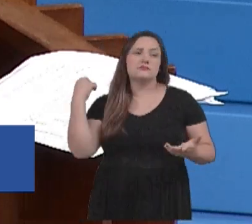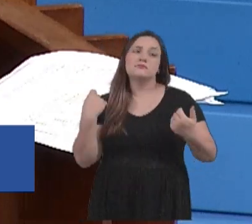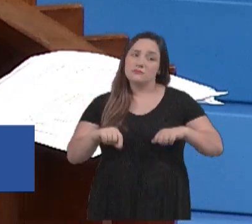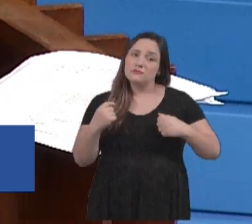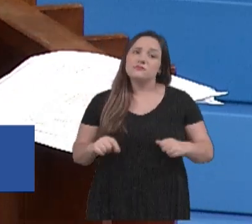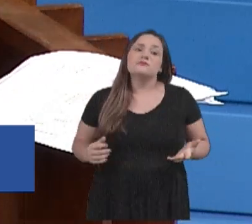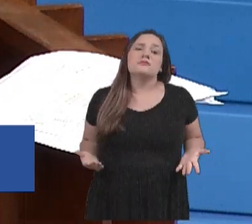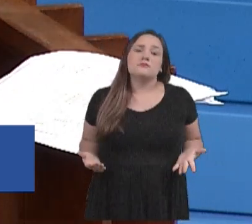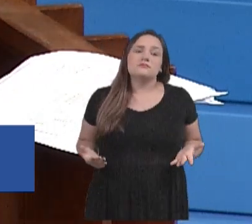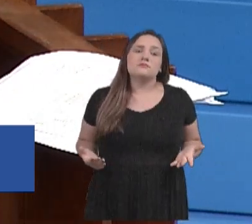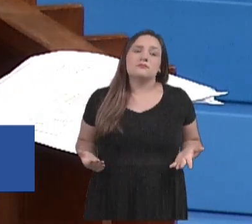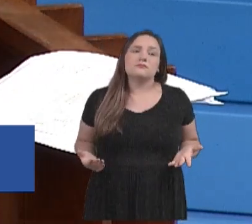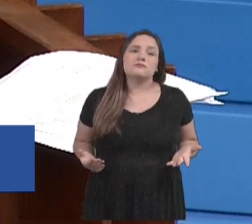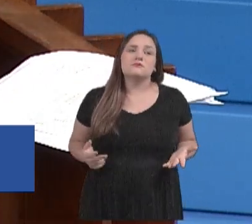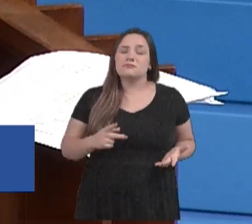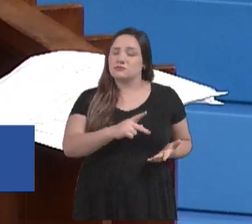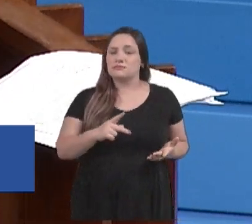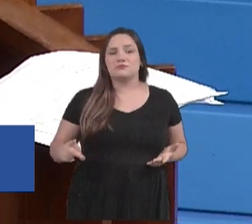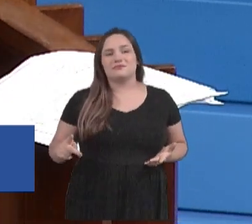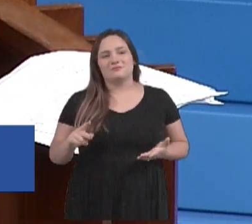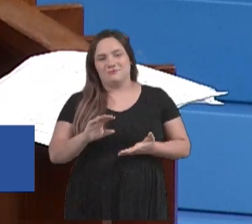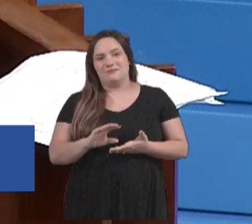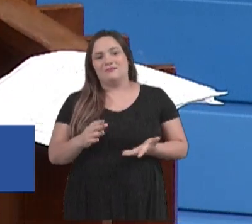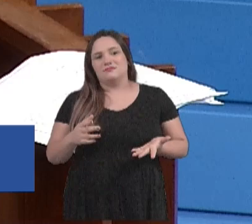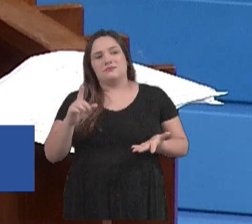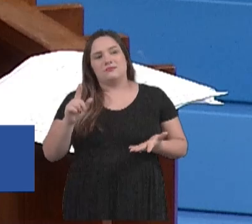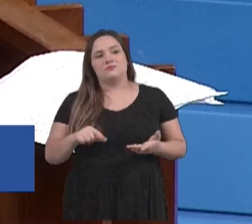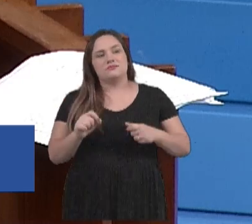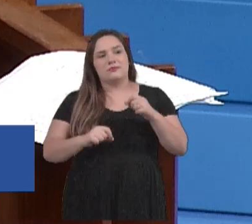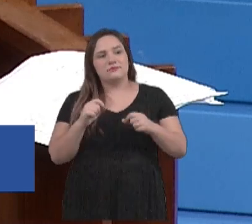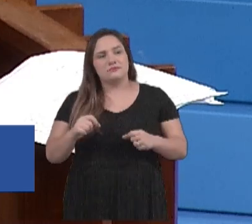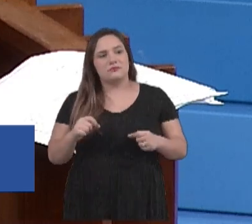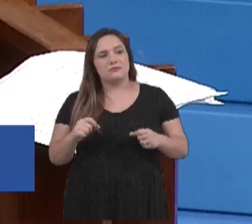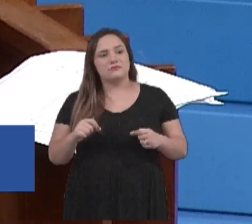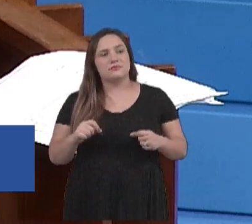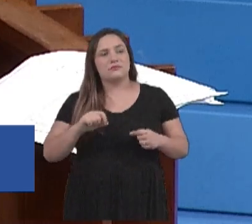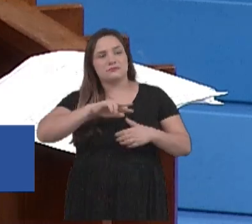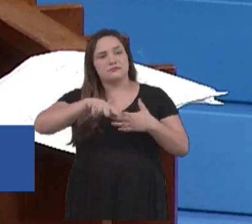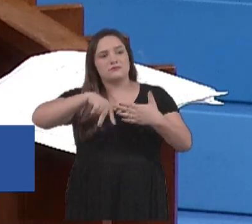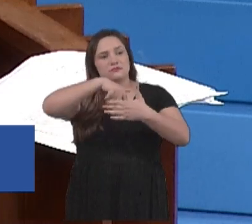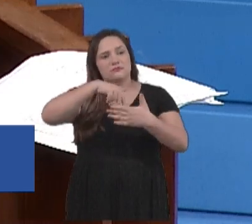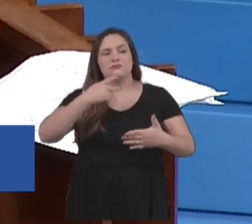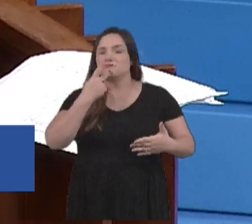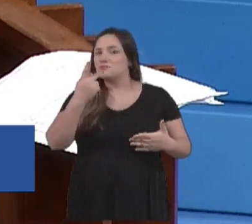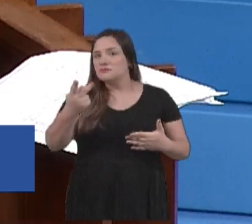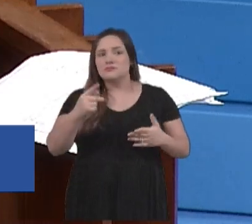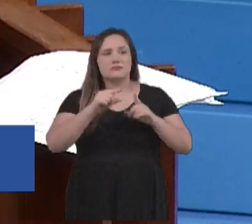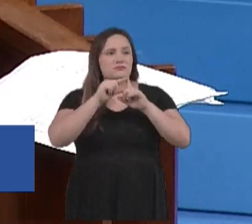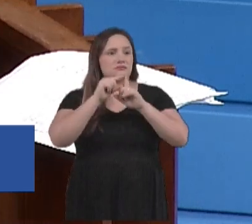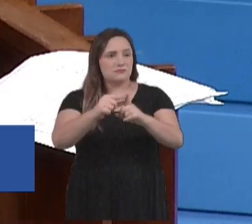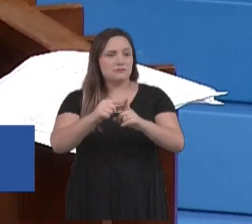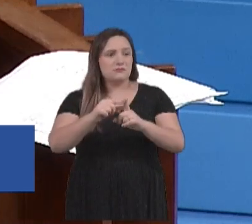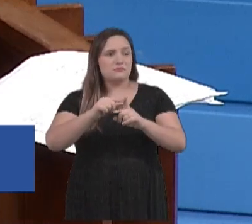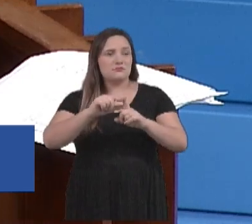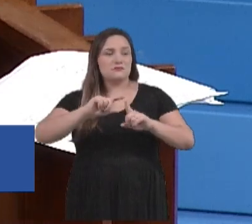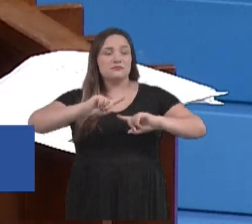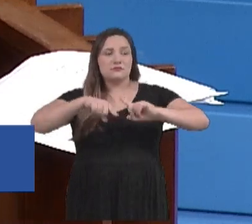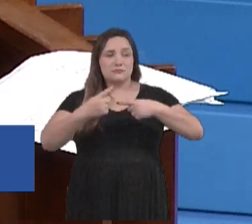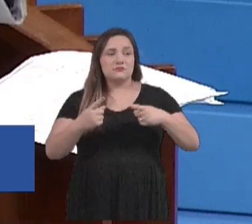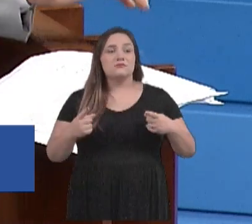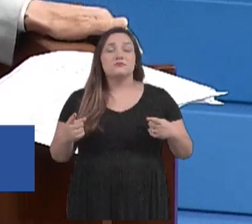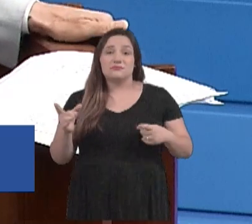e entender qual que é o limite nosso aqui. Aqui, ó, subir isso aqui, falar, xingar e depois